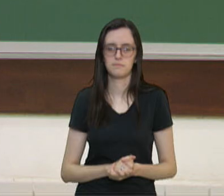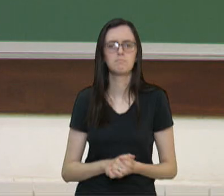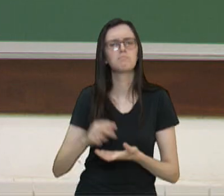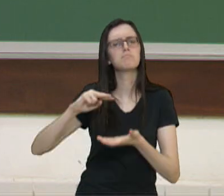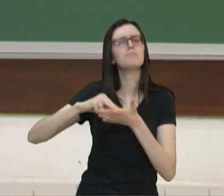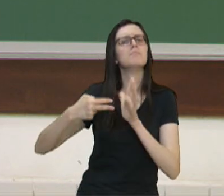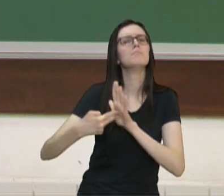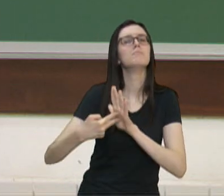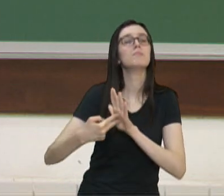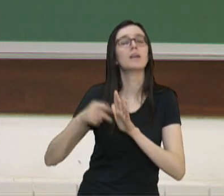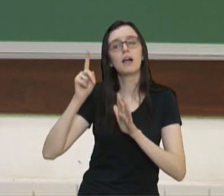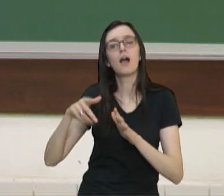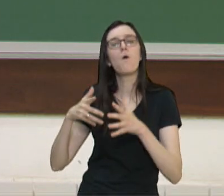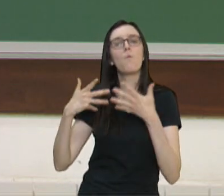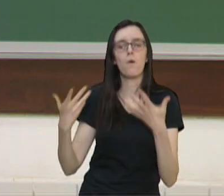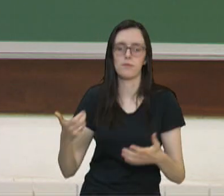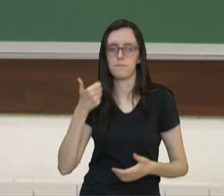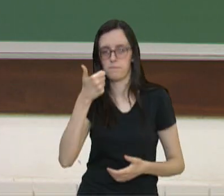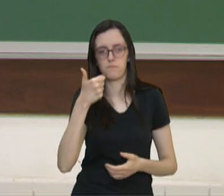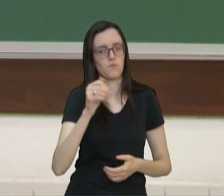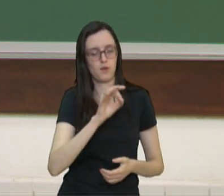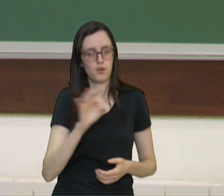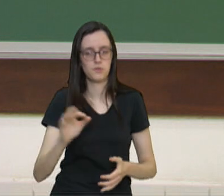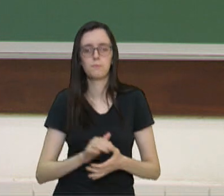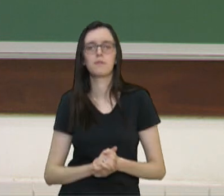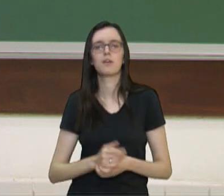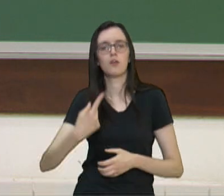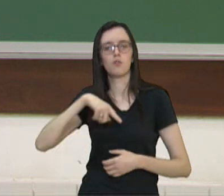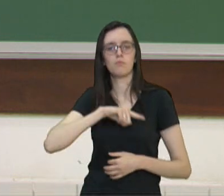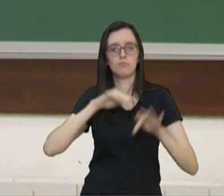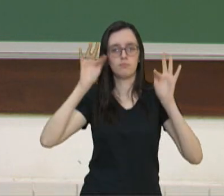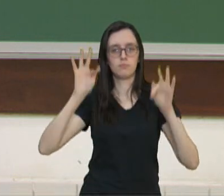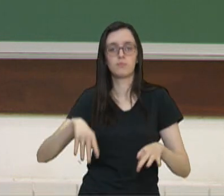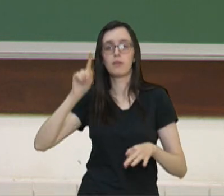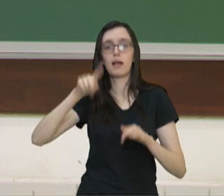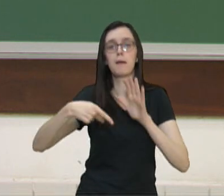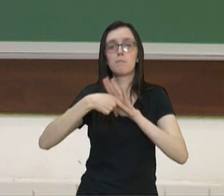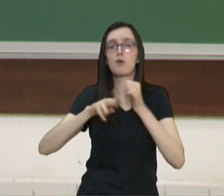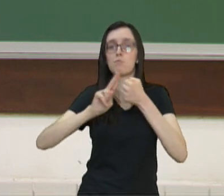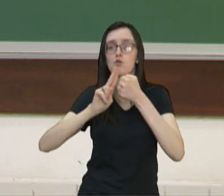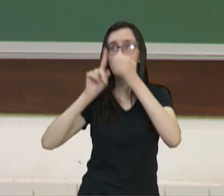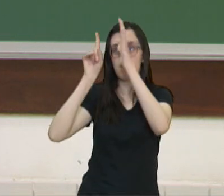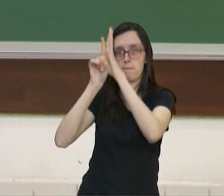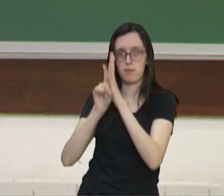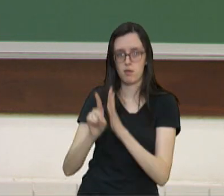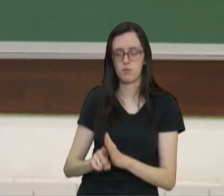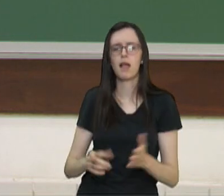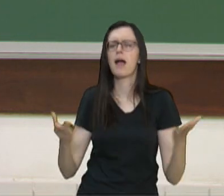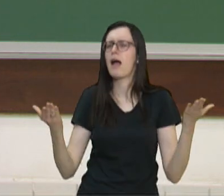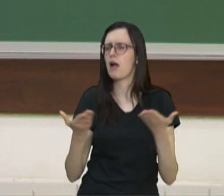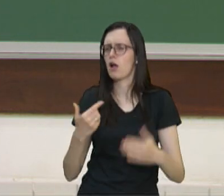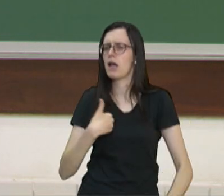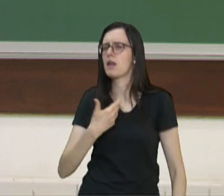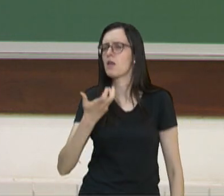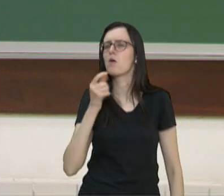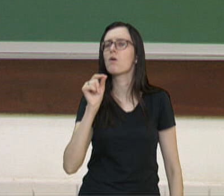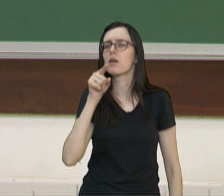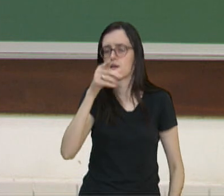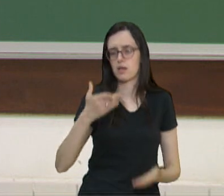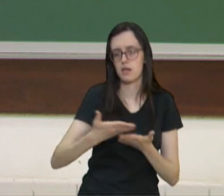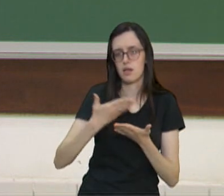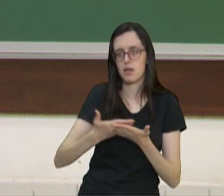Significa quando. Muito bem. Então, nós terminamos os nossos pronomes interrogativos. Eu quero que você agora no seu